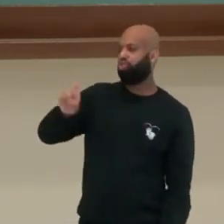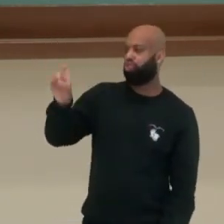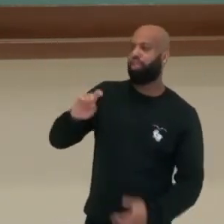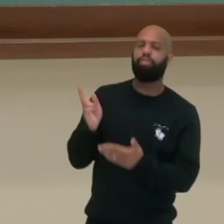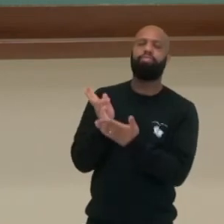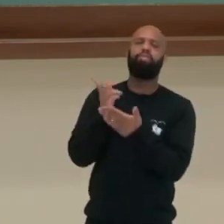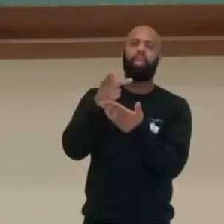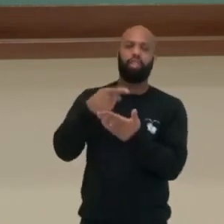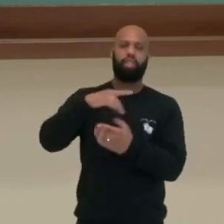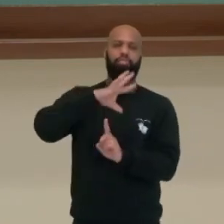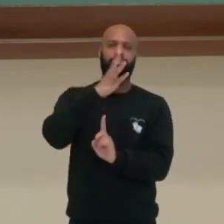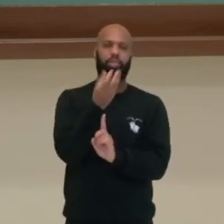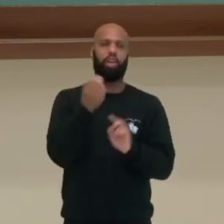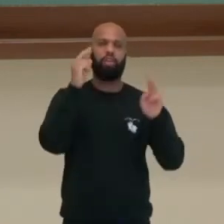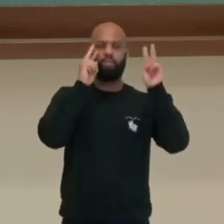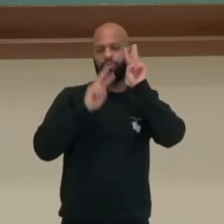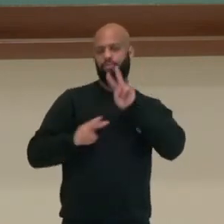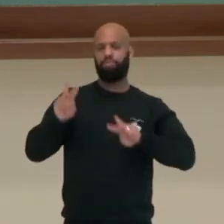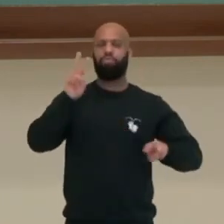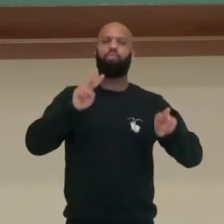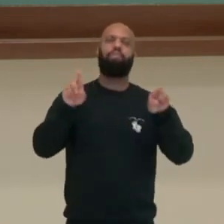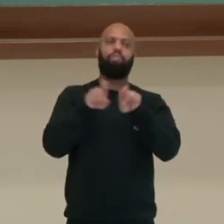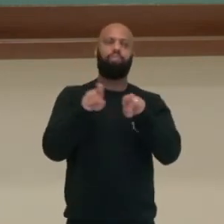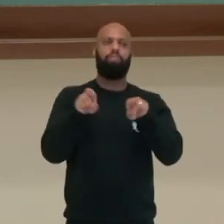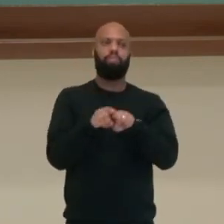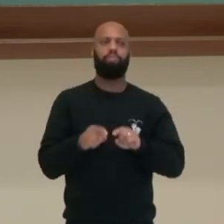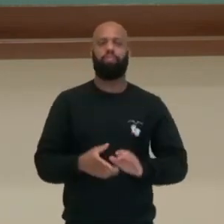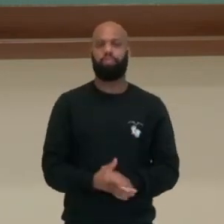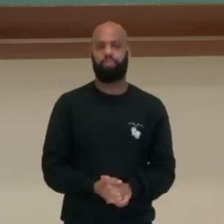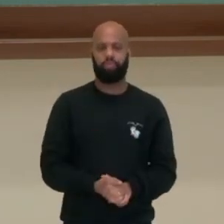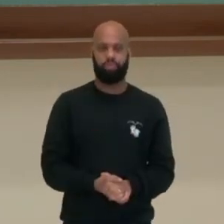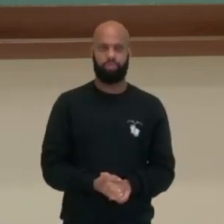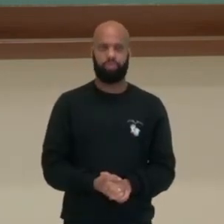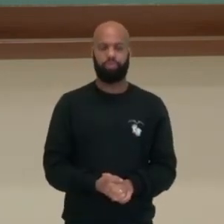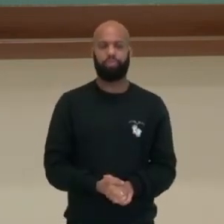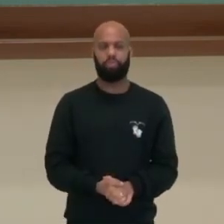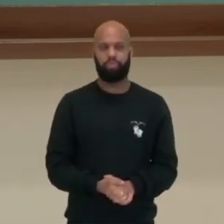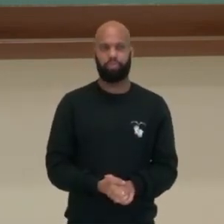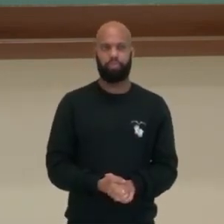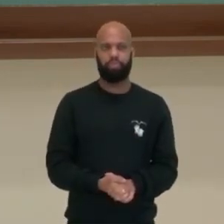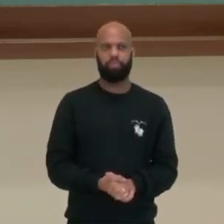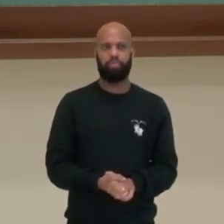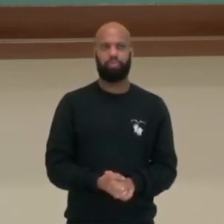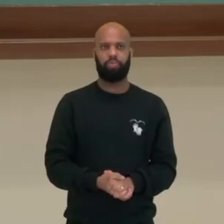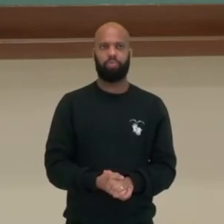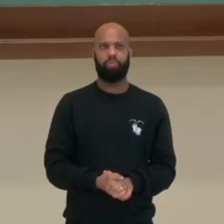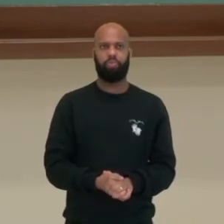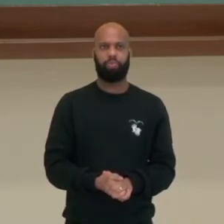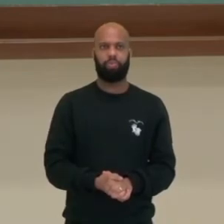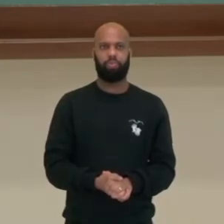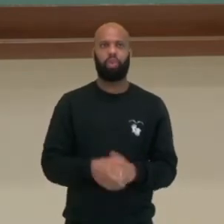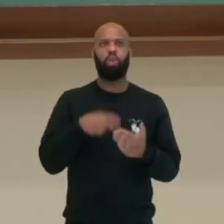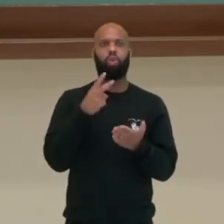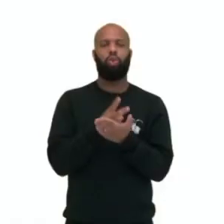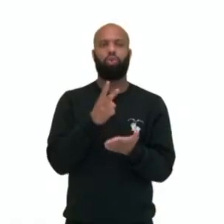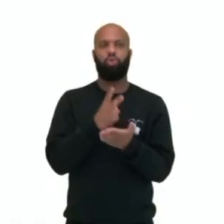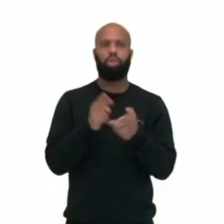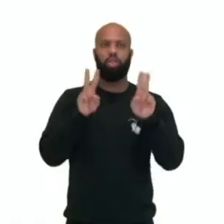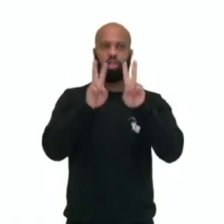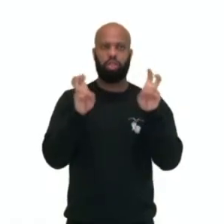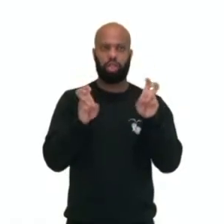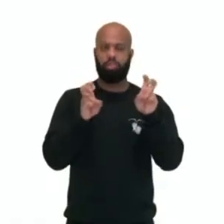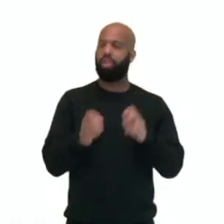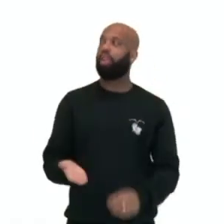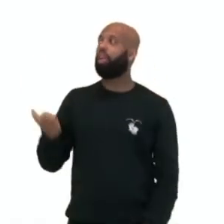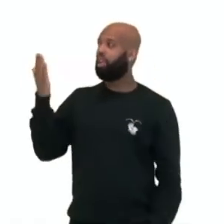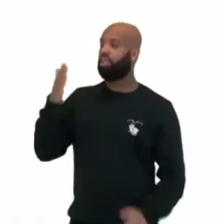o grafite como representação gráfica, ok? Ainda falando do hip hop, ele